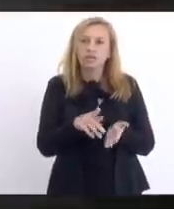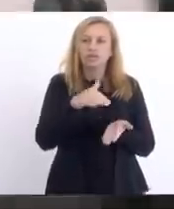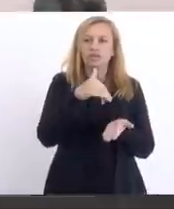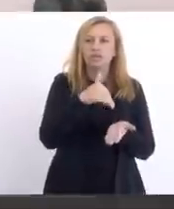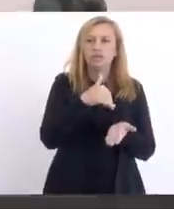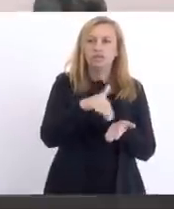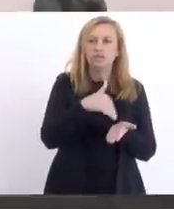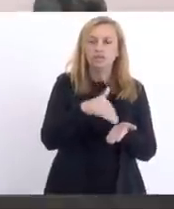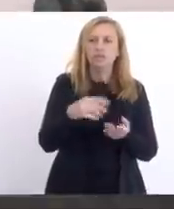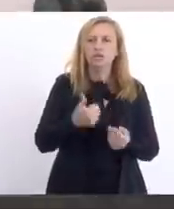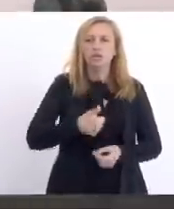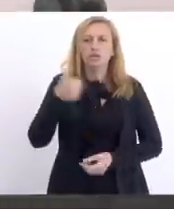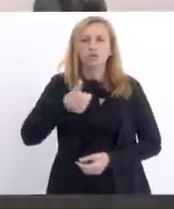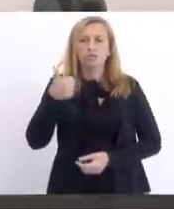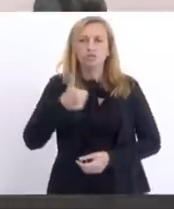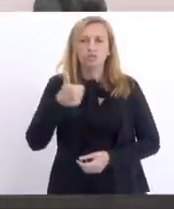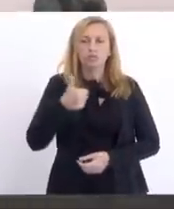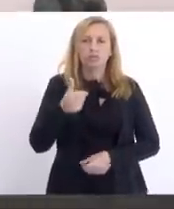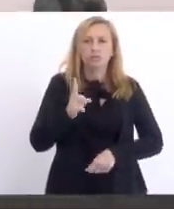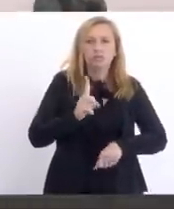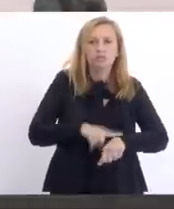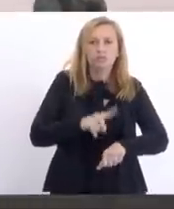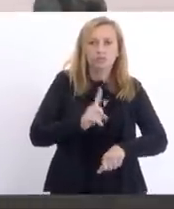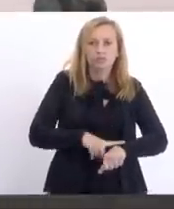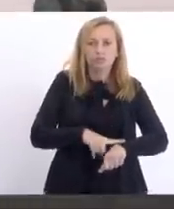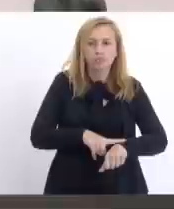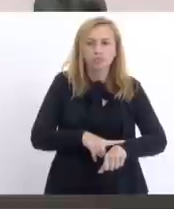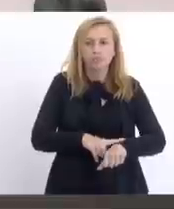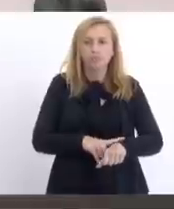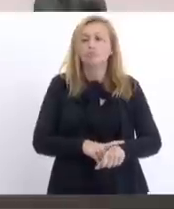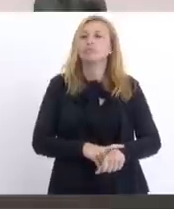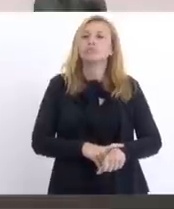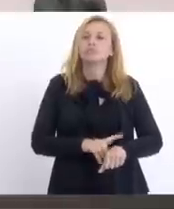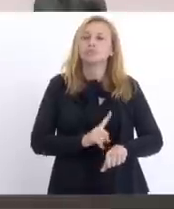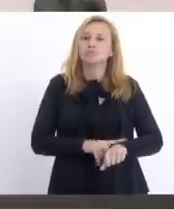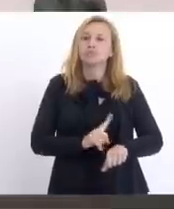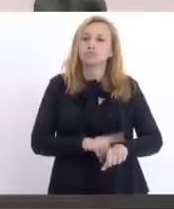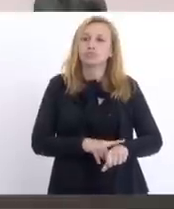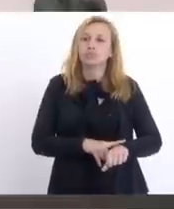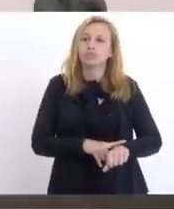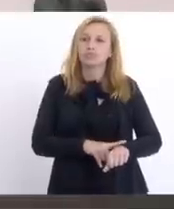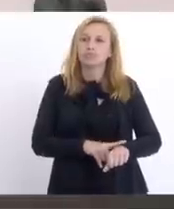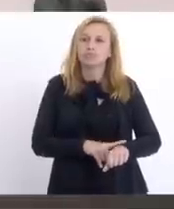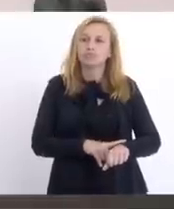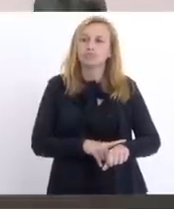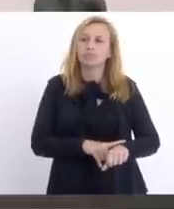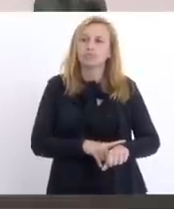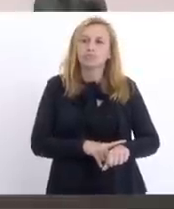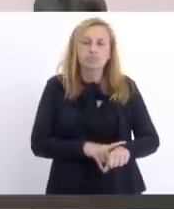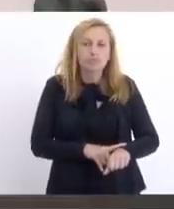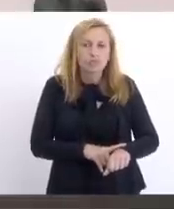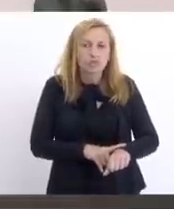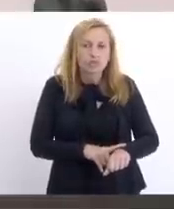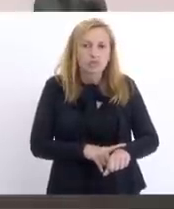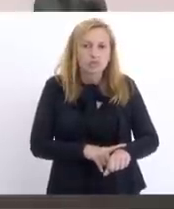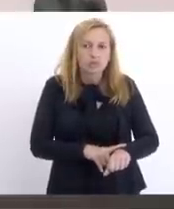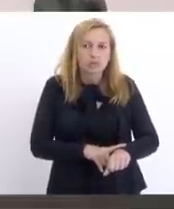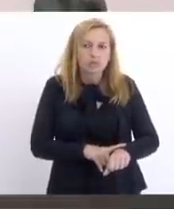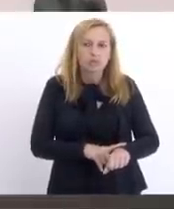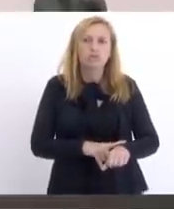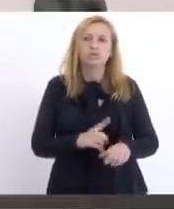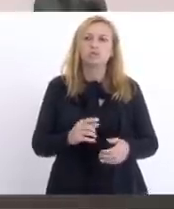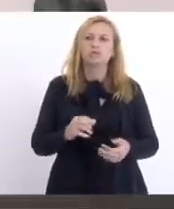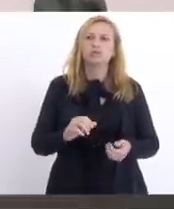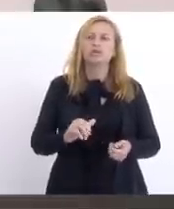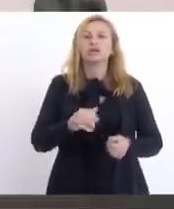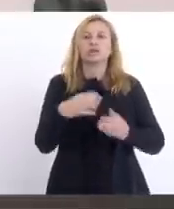O primeiro se refere à prorrogação do prazo da Lei 9.160, que suspende a aplicação das punições de desenquadramento